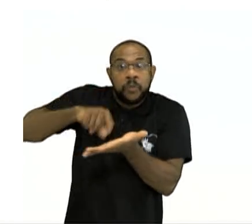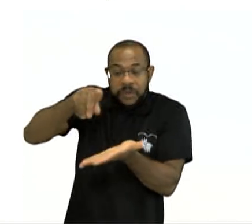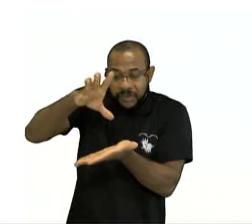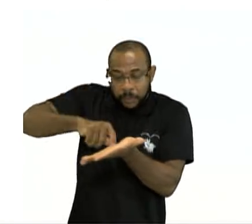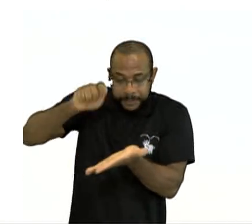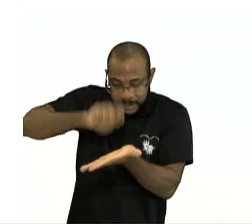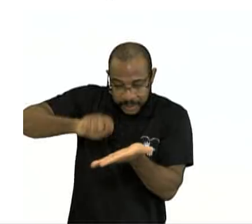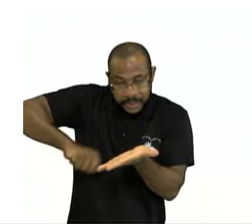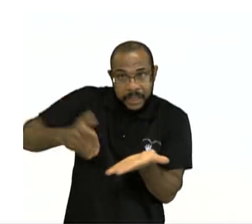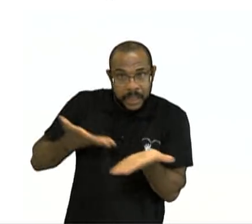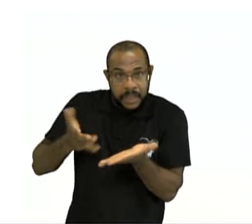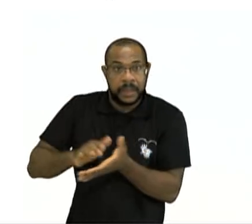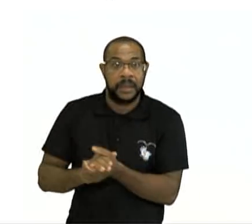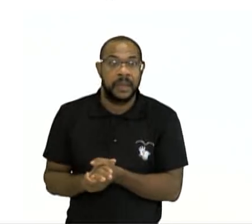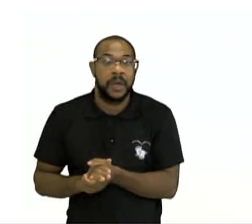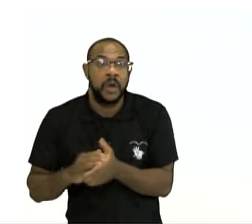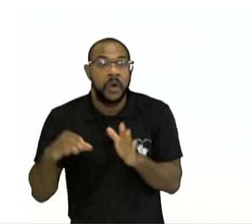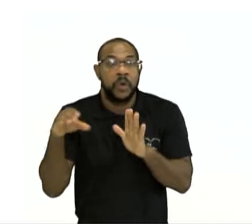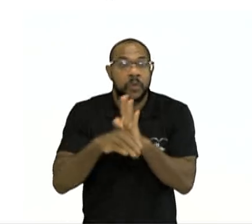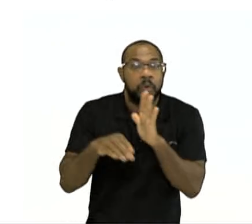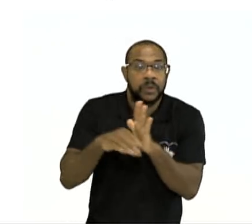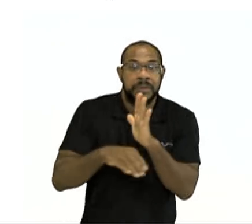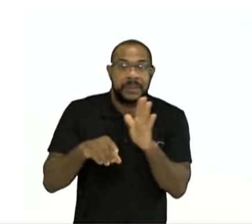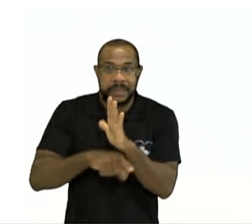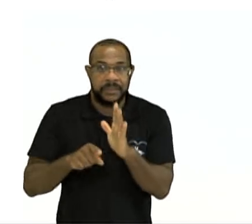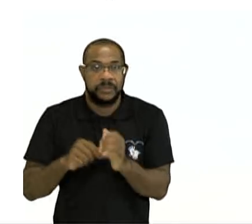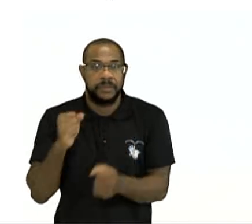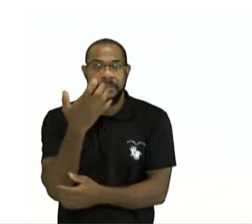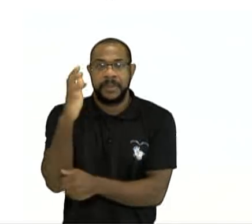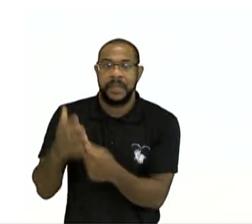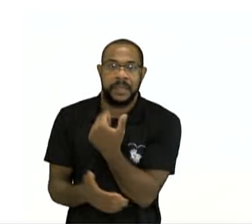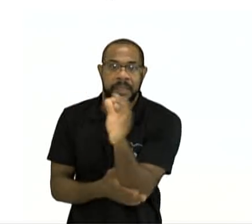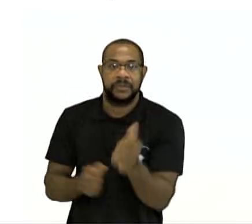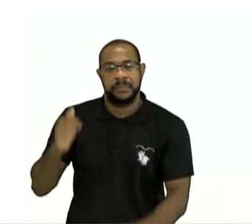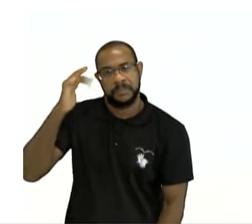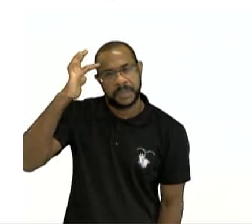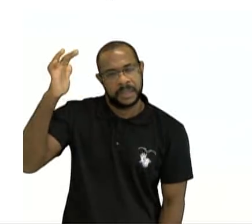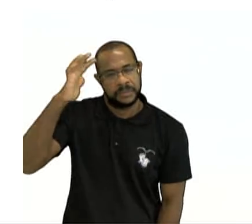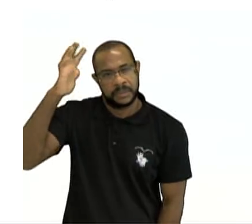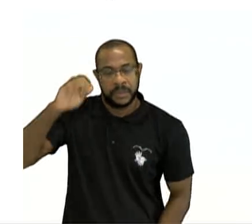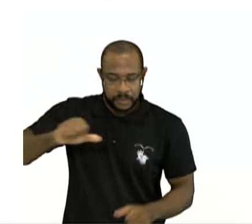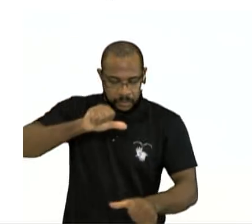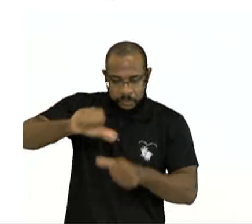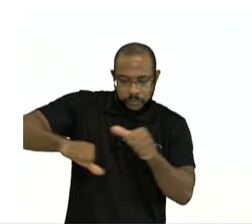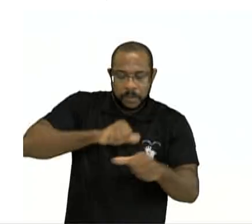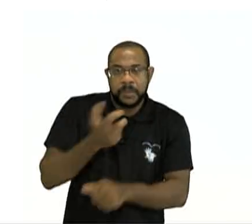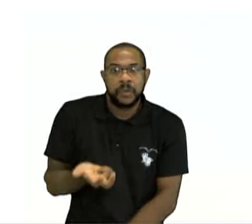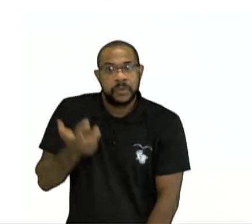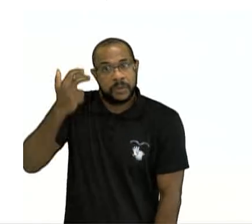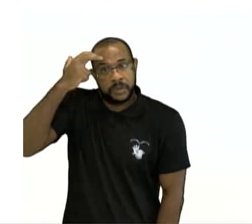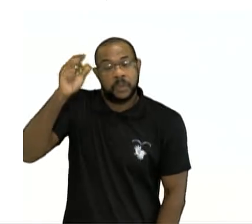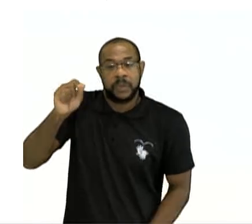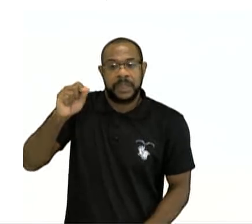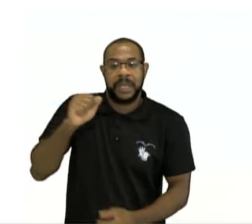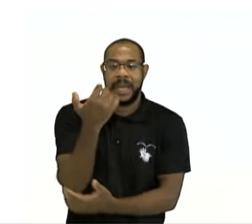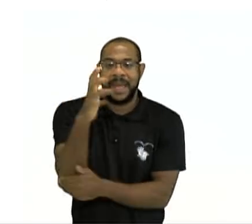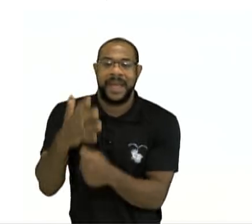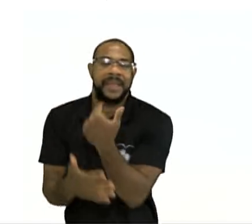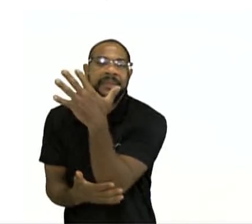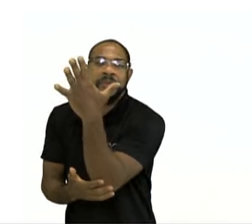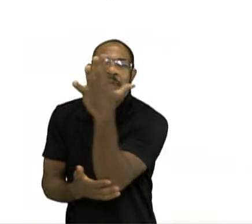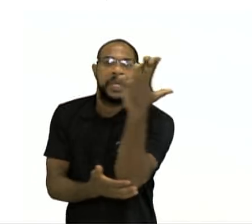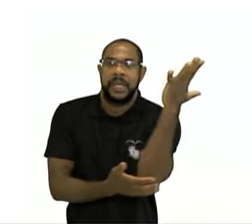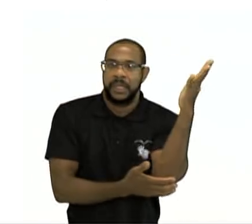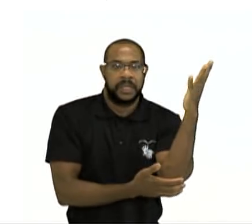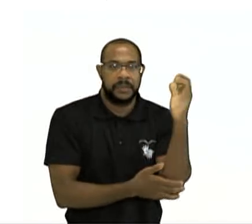caderno. Por meio do conceito de paisagem, o imaginário social transforma culturalmente a natureza. Ao